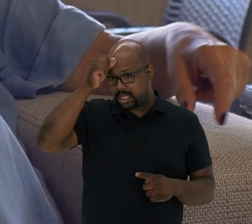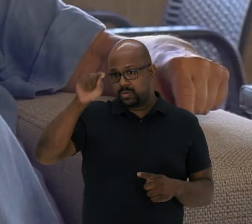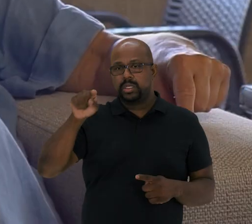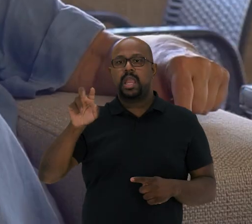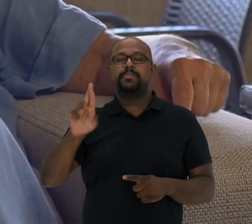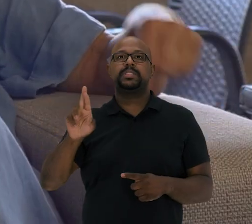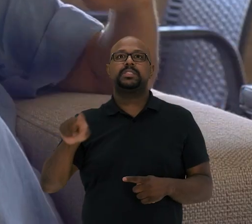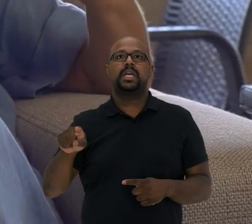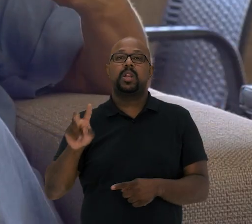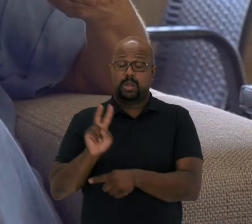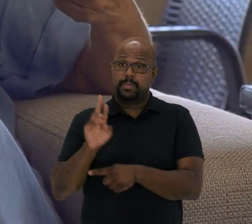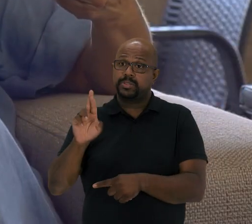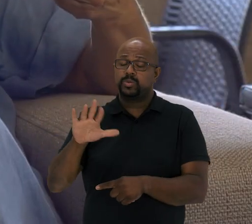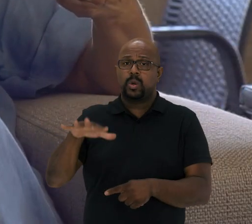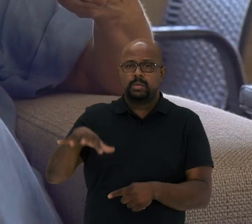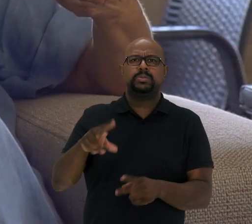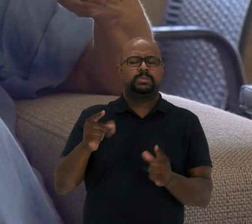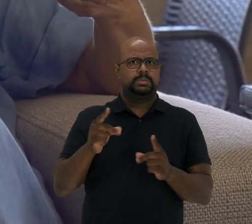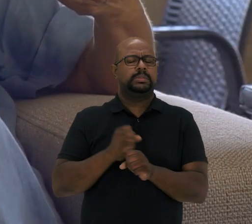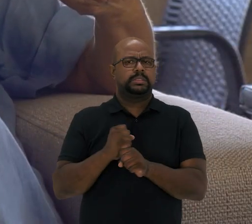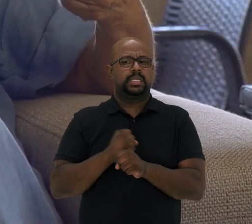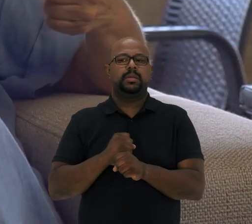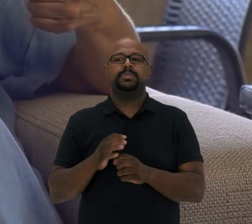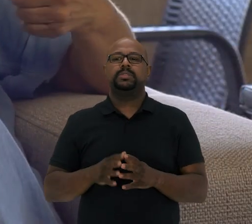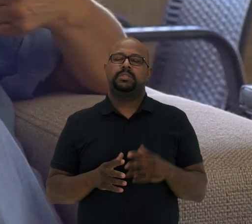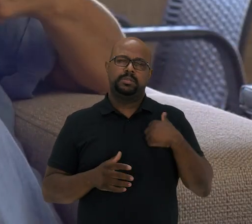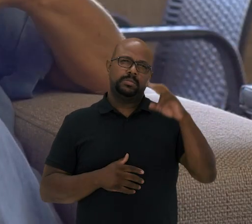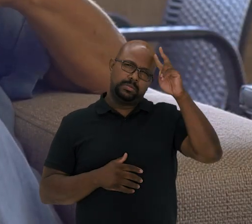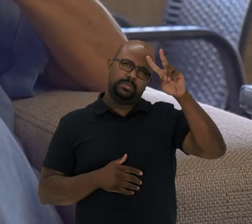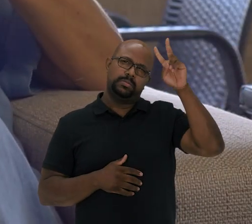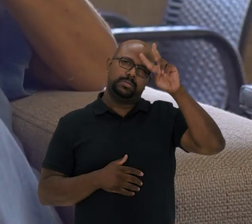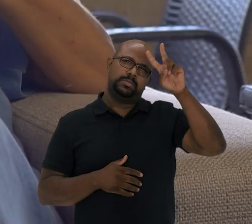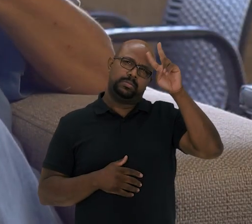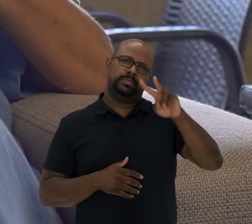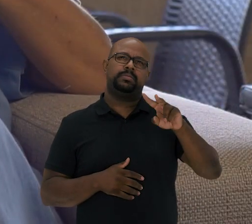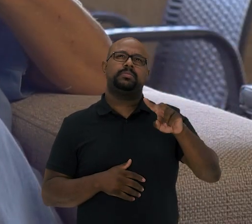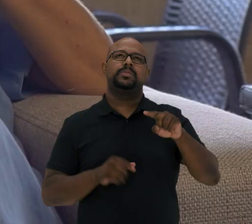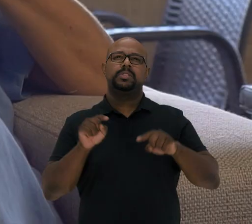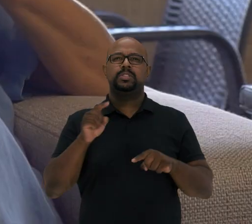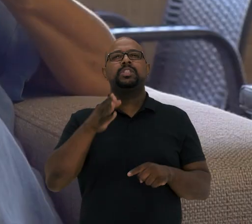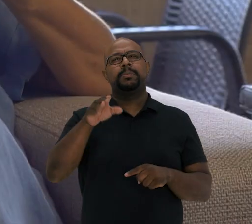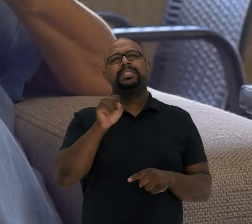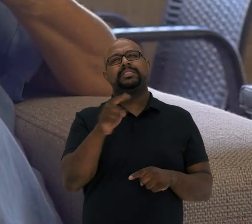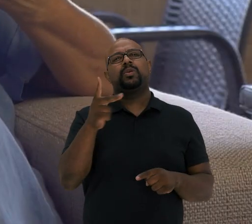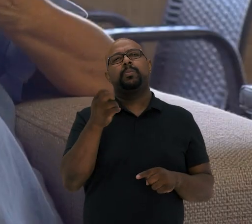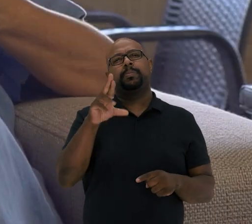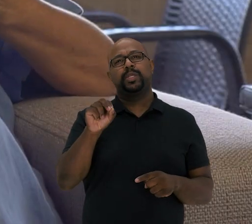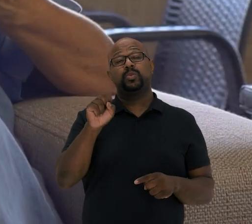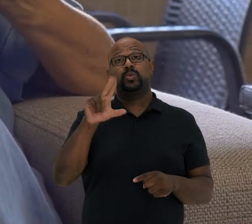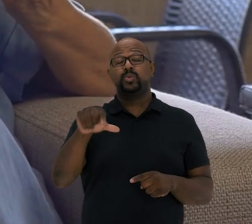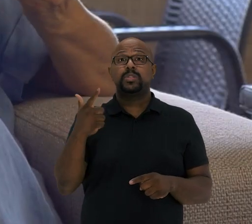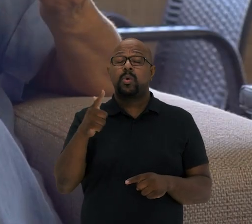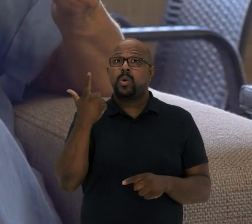que representaria, e o que representou por um tempo, né? Eu me lembro de ir para São Pedro do Sul e